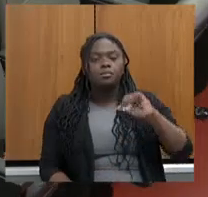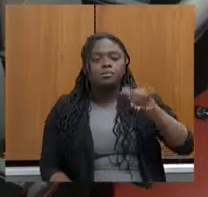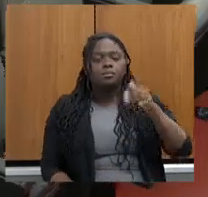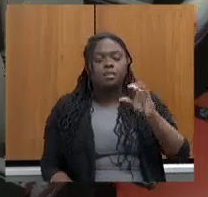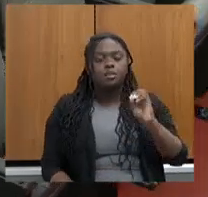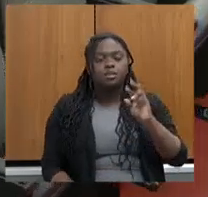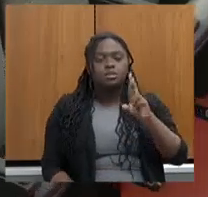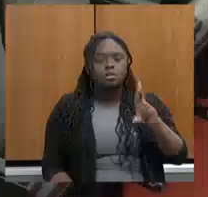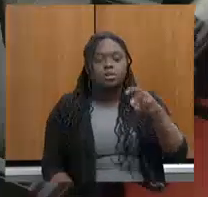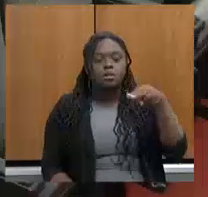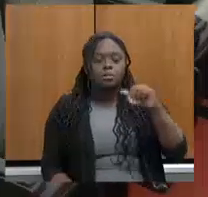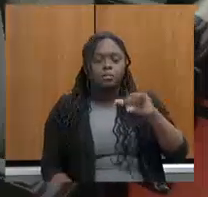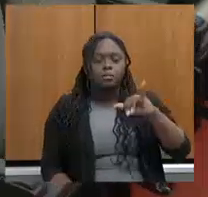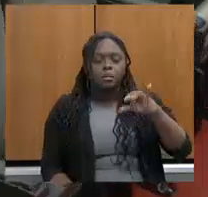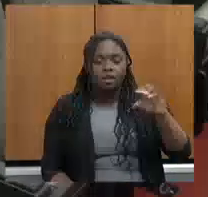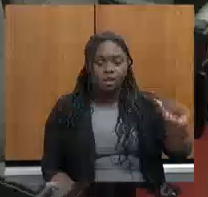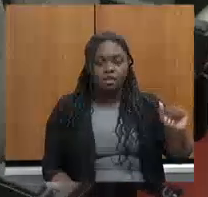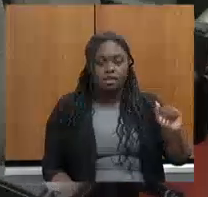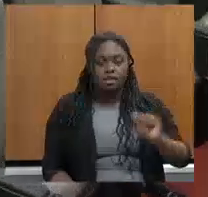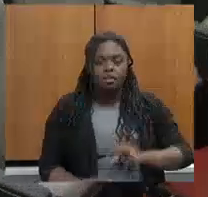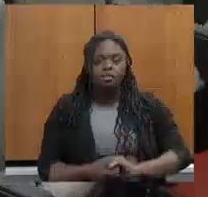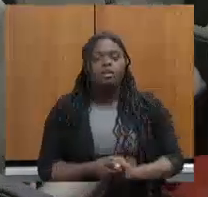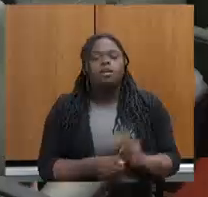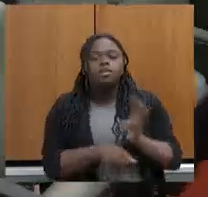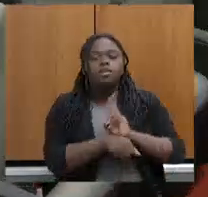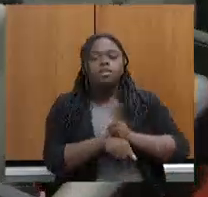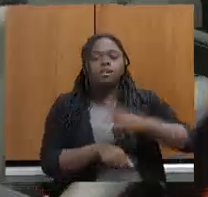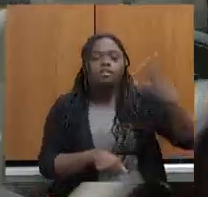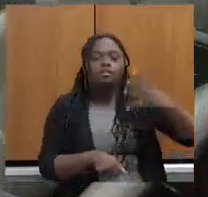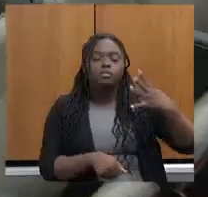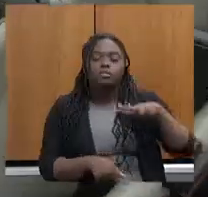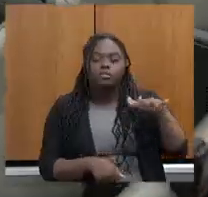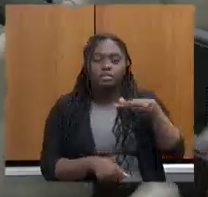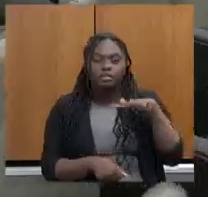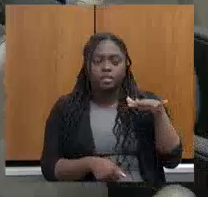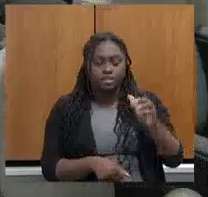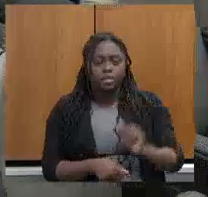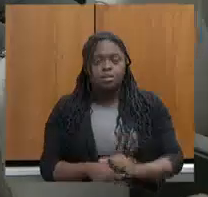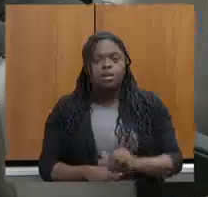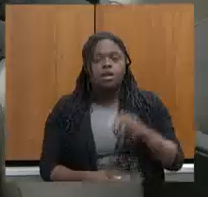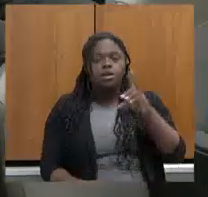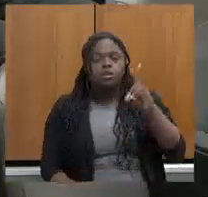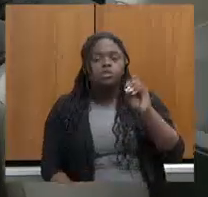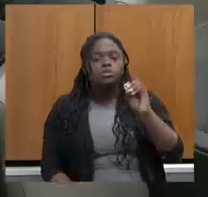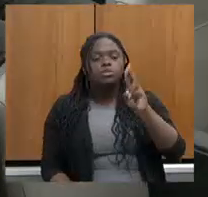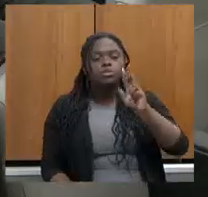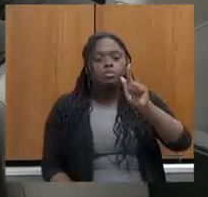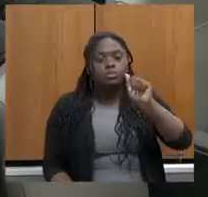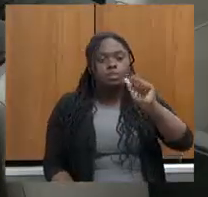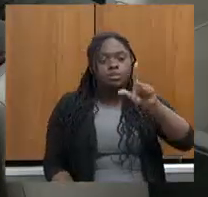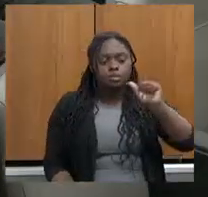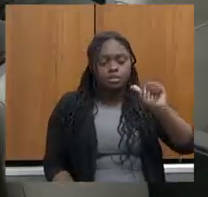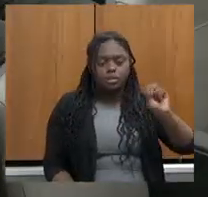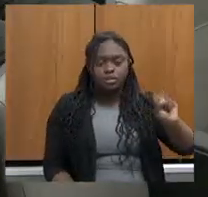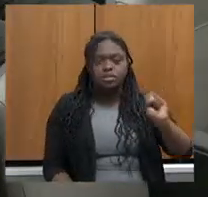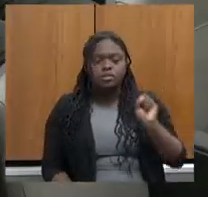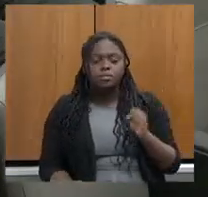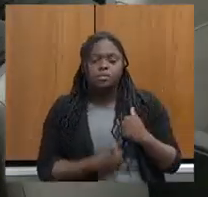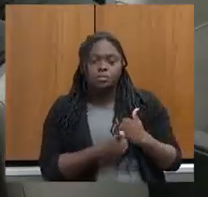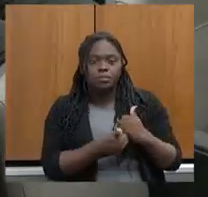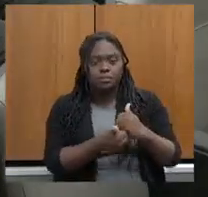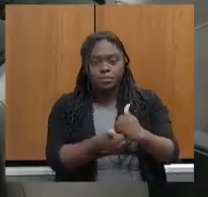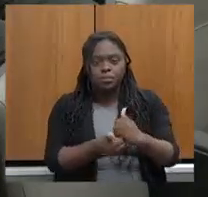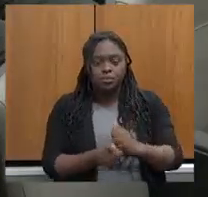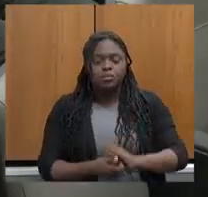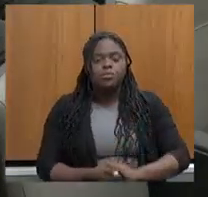Maia chefe da quarta sessão do Estadual Major BM Douglas Martins Soares assessor parlamentar